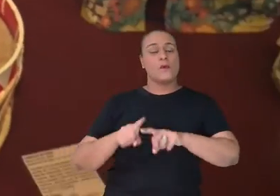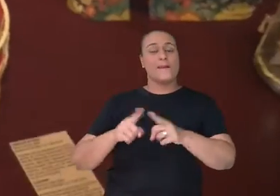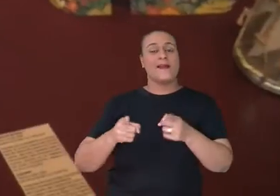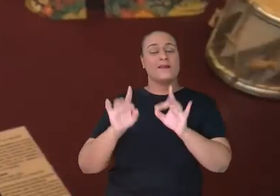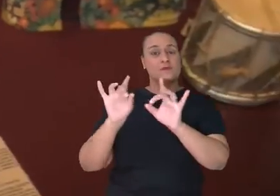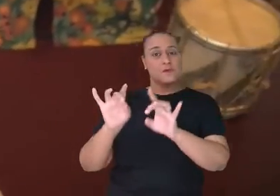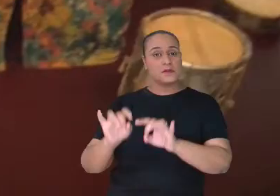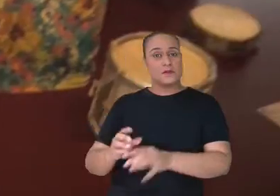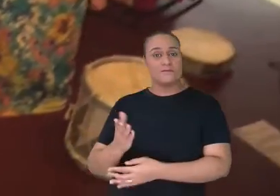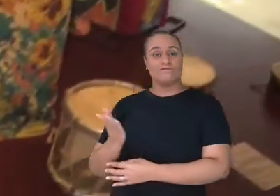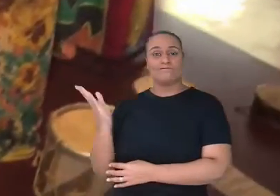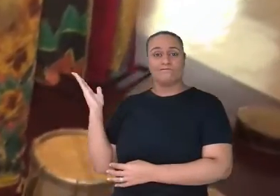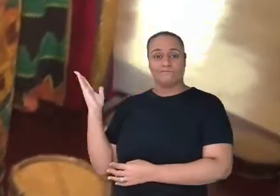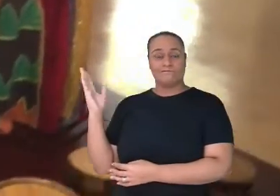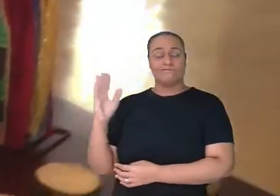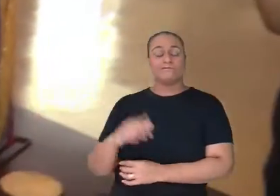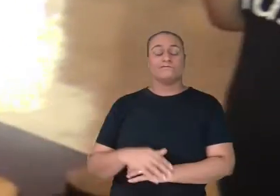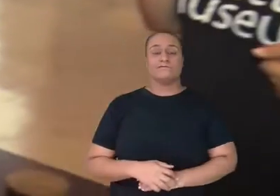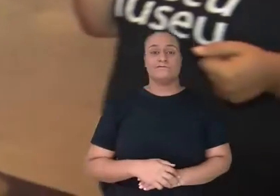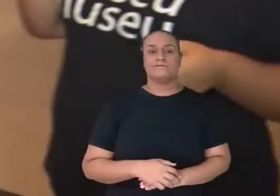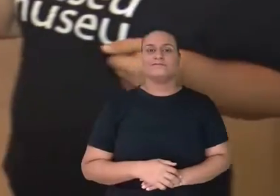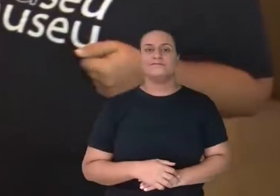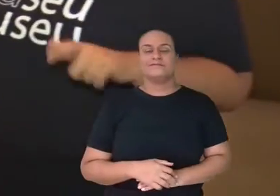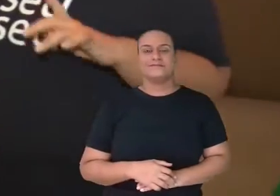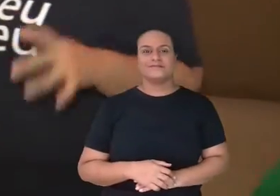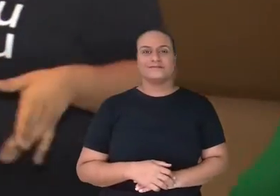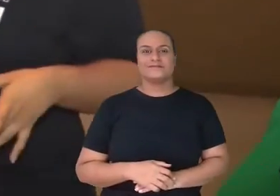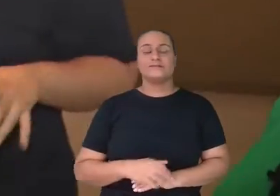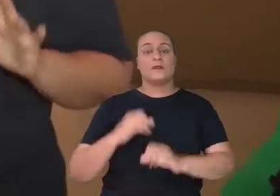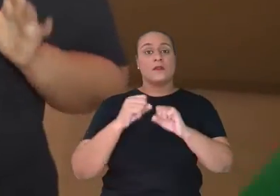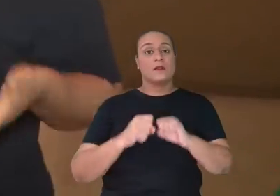específico, ele é do